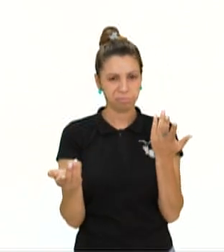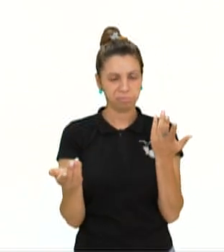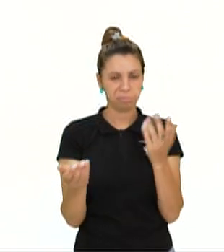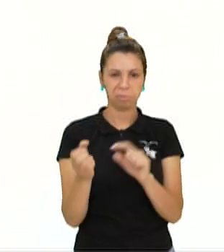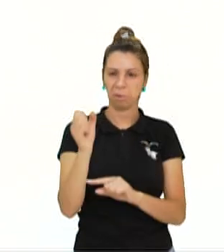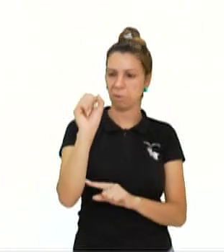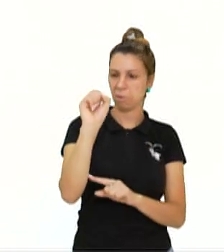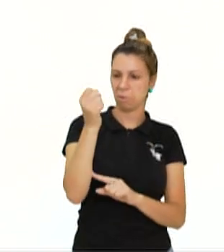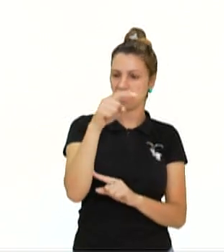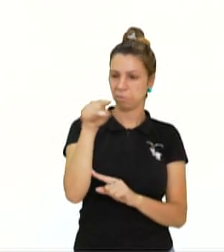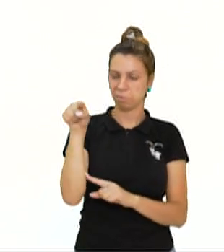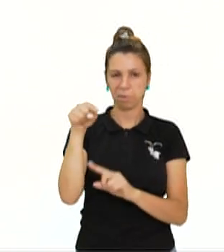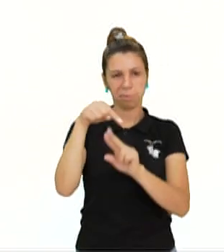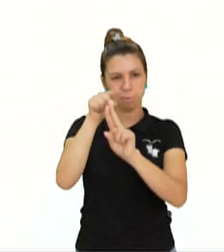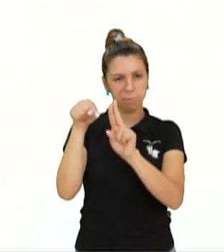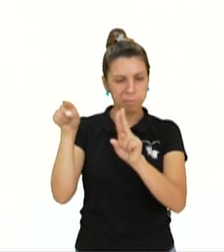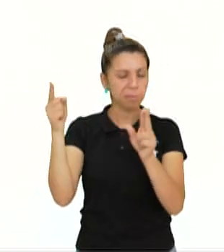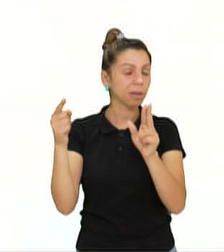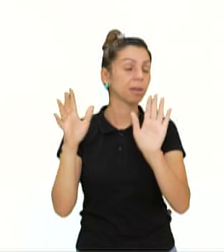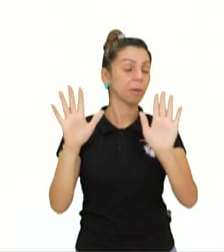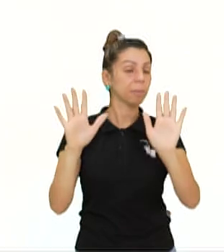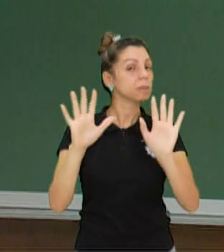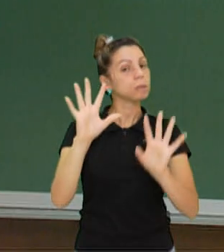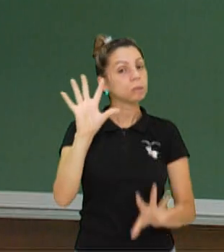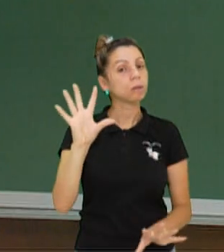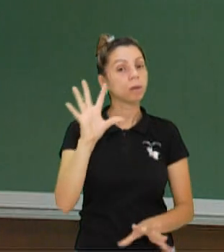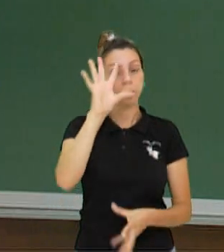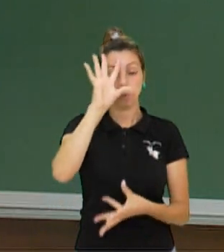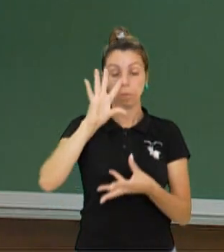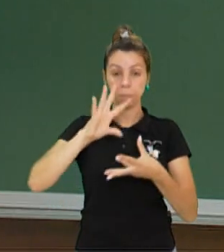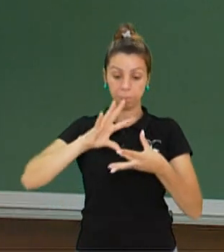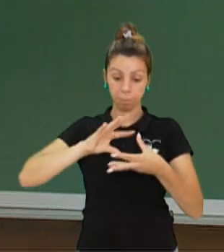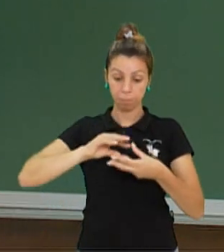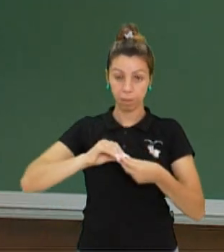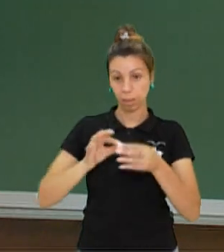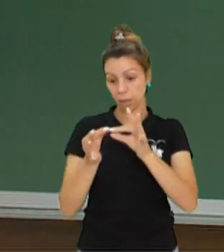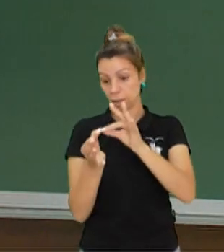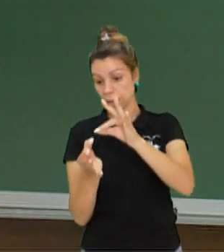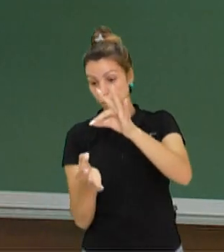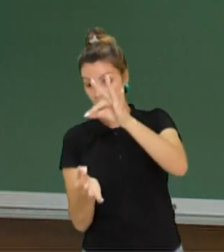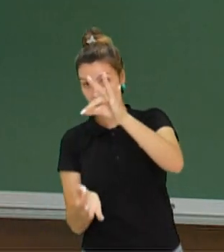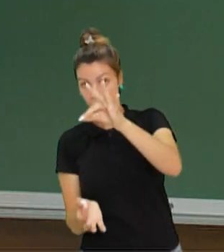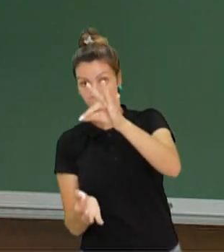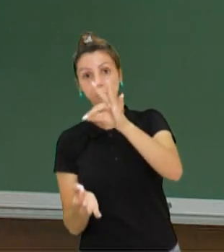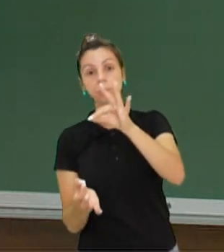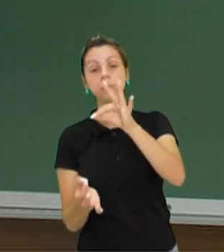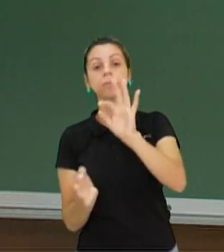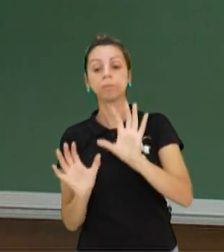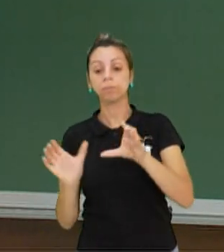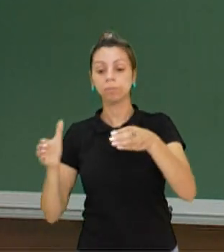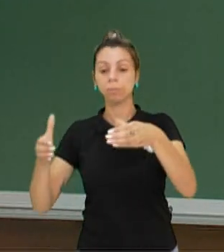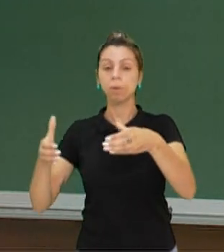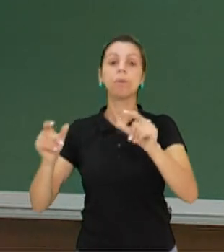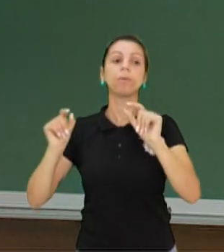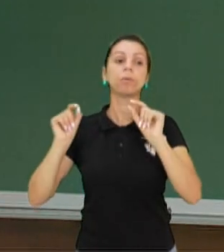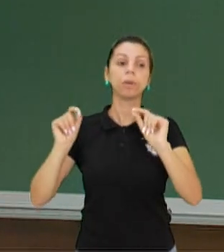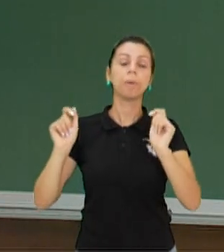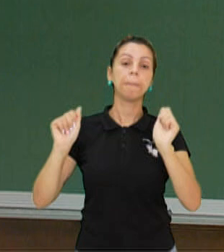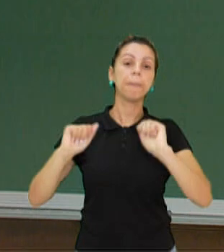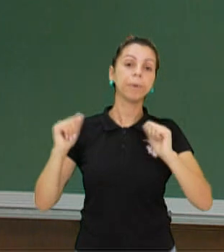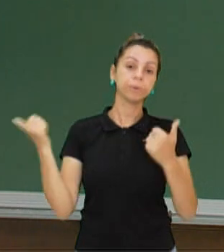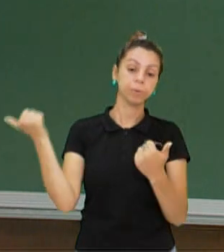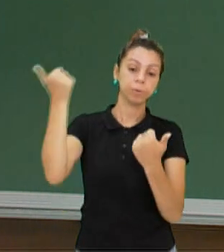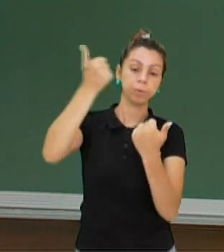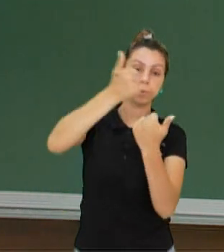8 sobre π. Então, para a gente ter uma noção melhor do que seria a altura desse reservatório, eu posso trocar